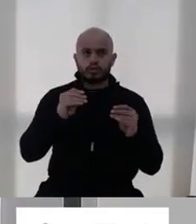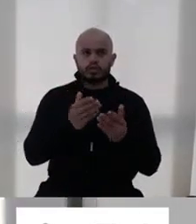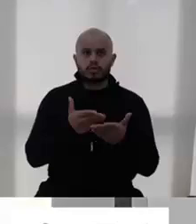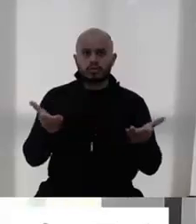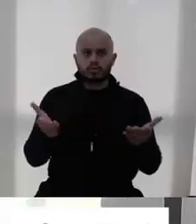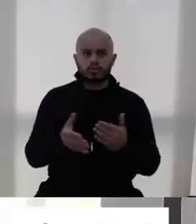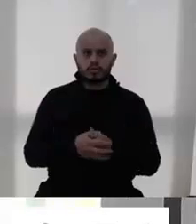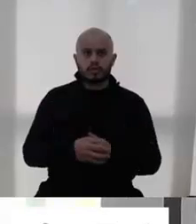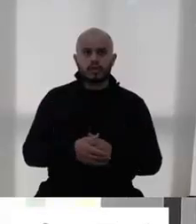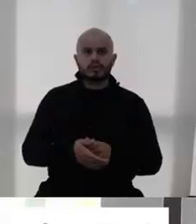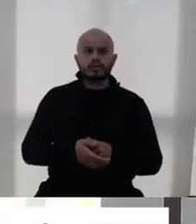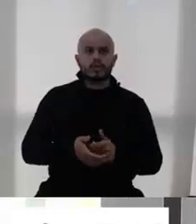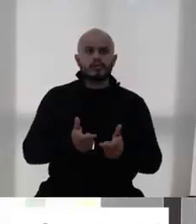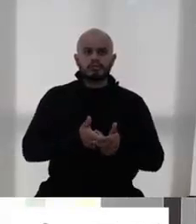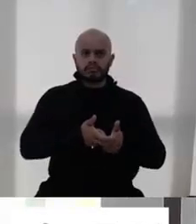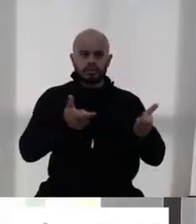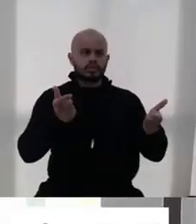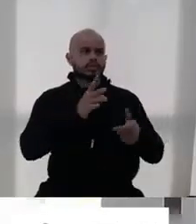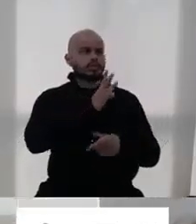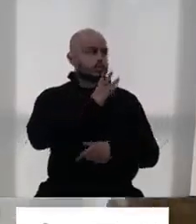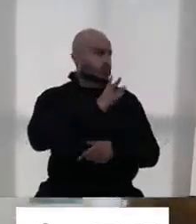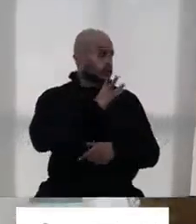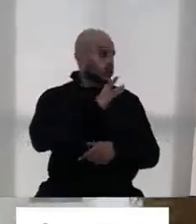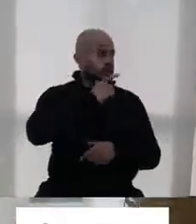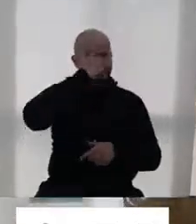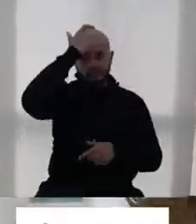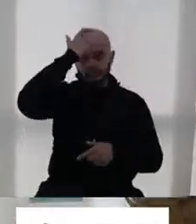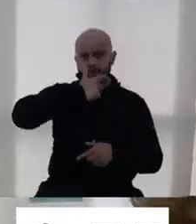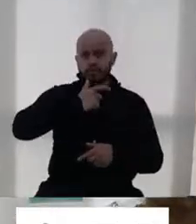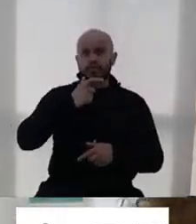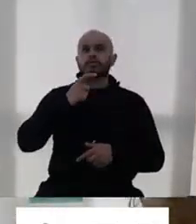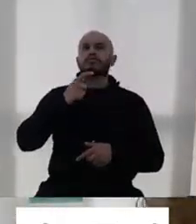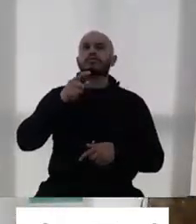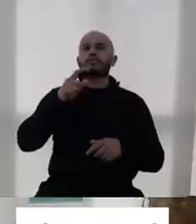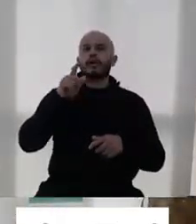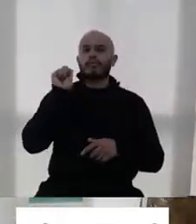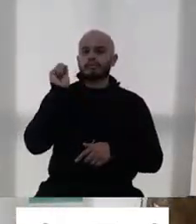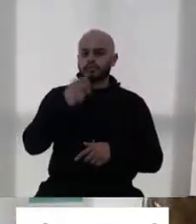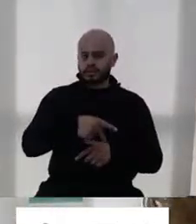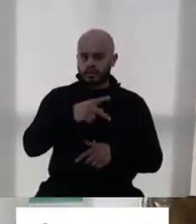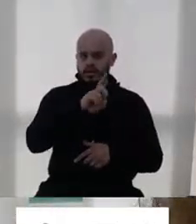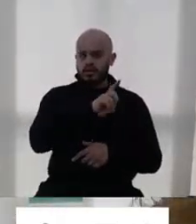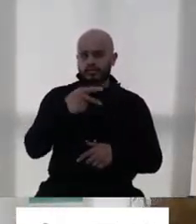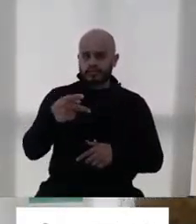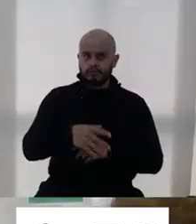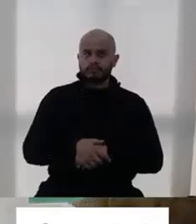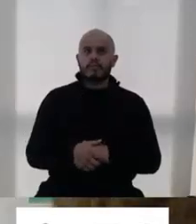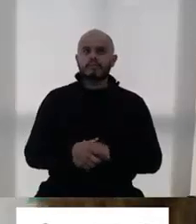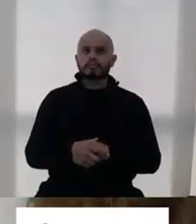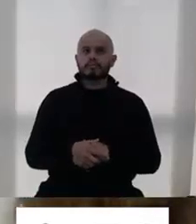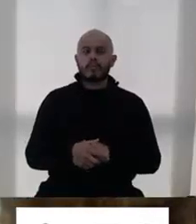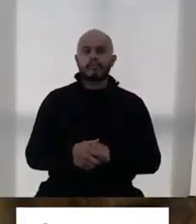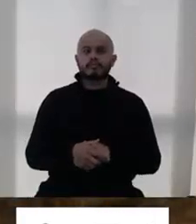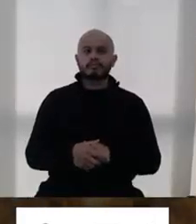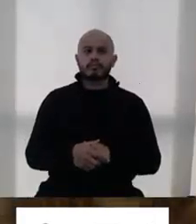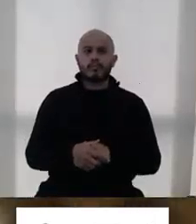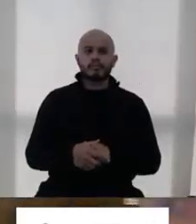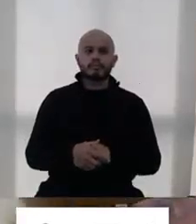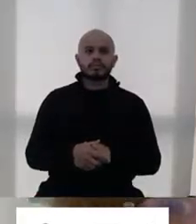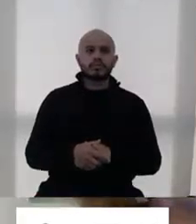Quase todos aqui me conhecem. Eu sou Maria Dolores Massano, sou defensora pública aposentada. E para